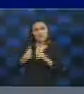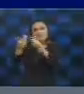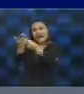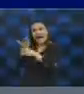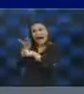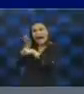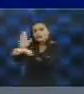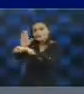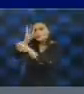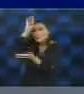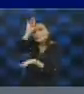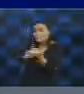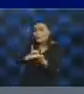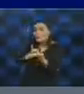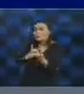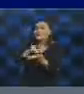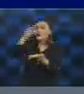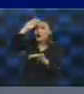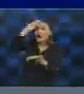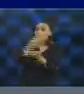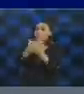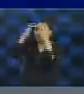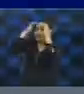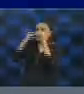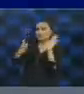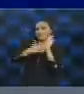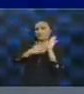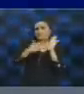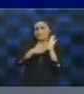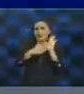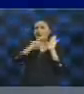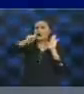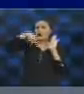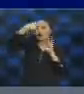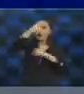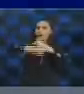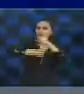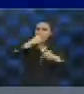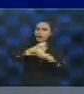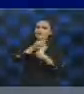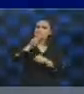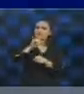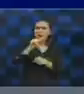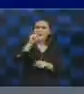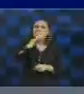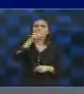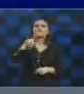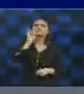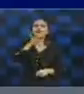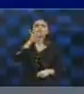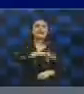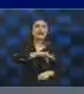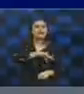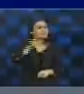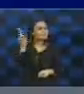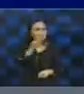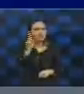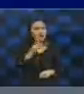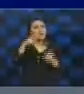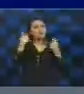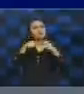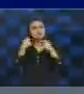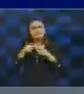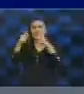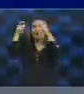que não foram executadas, serão executadas ano que vem. Mais do que isso, o professor não é só salário, é também condições